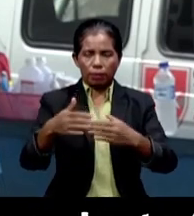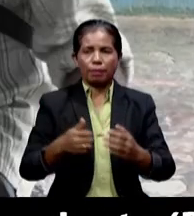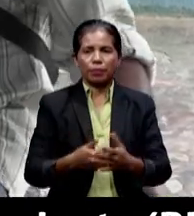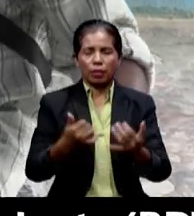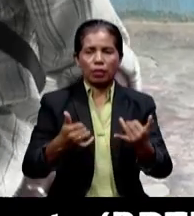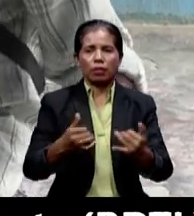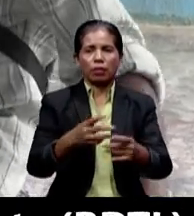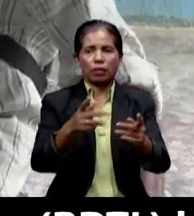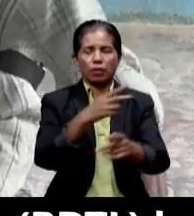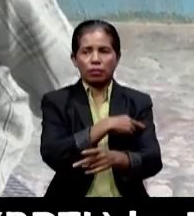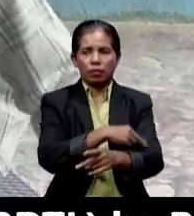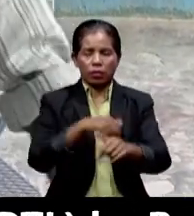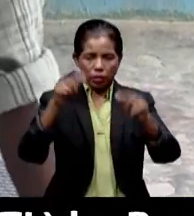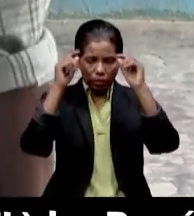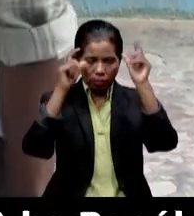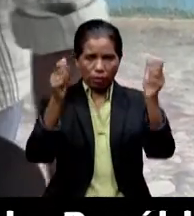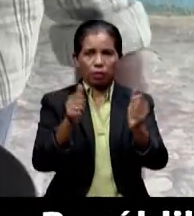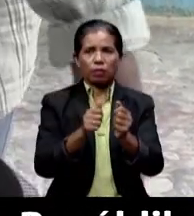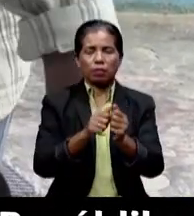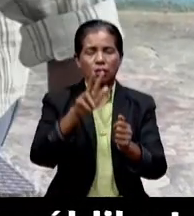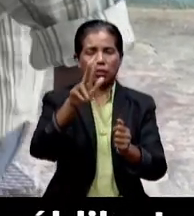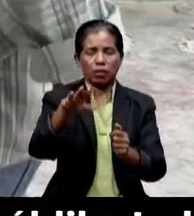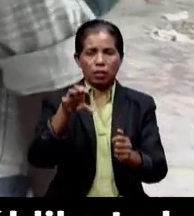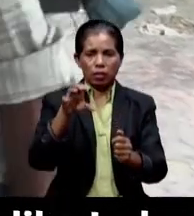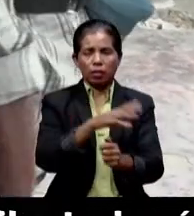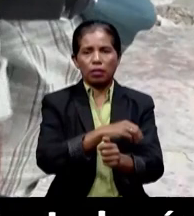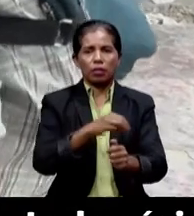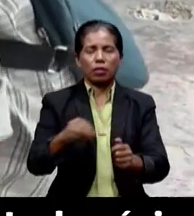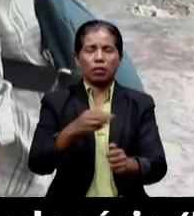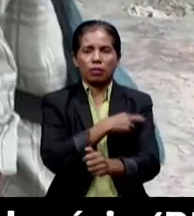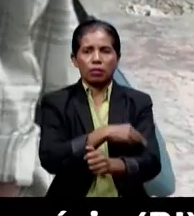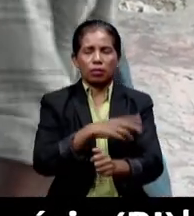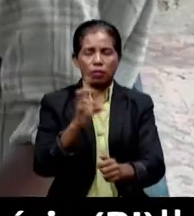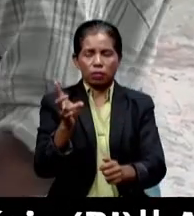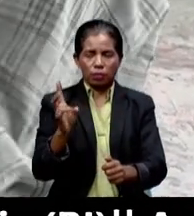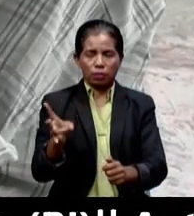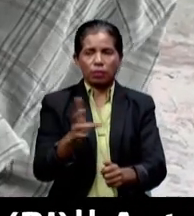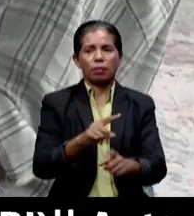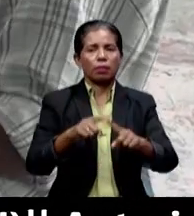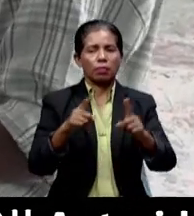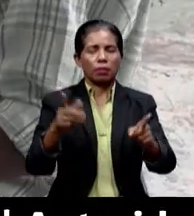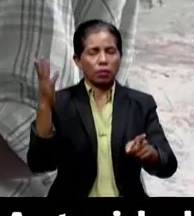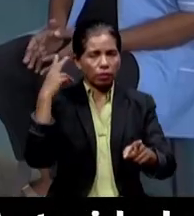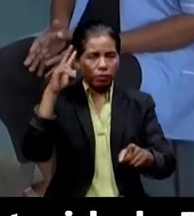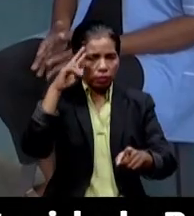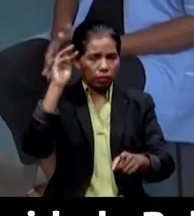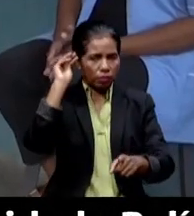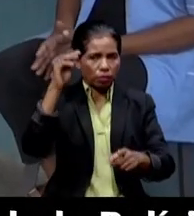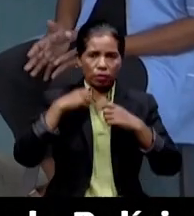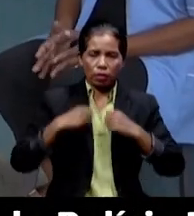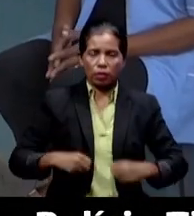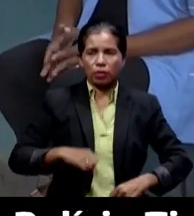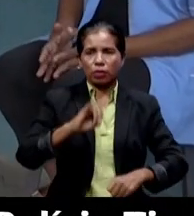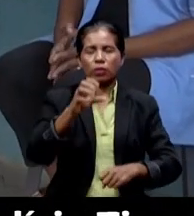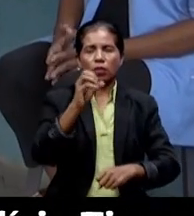Dadaung ne posto saúde a território nacional Hamutu Katustolu Resin, no centro saúde Hitunulu Resin. Mas bem antes ne vice-ministro saúde José